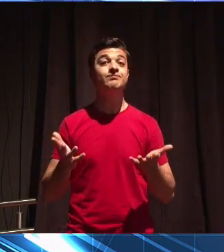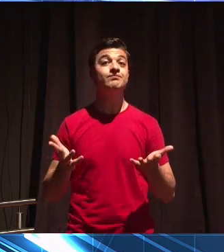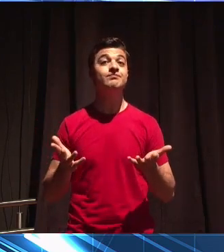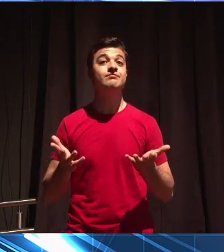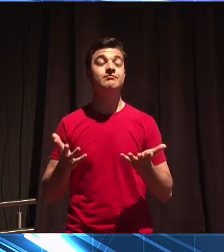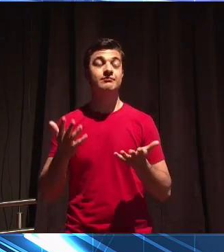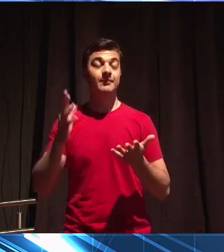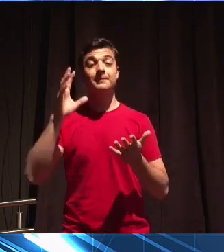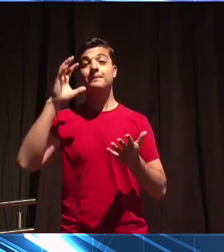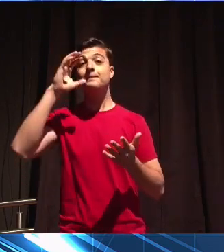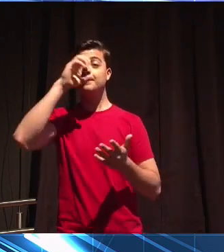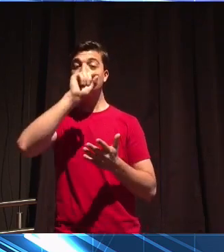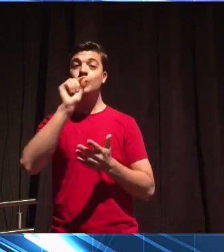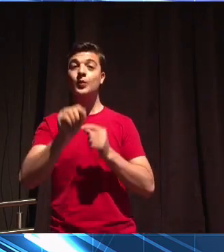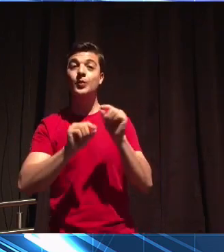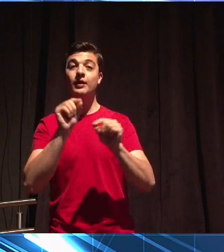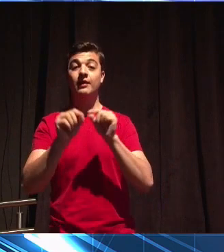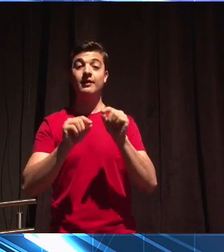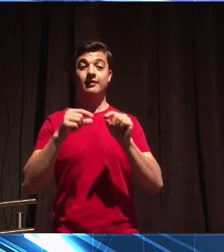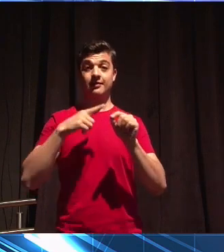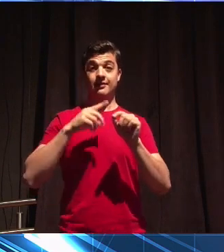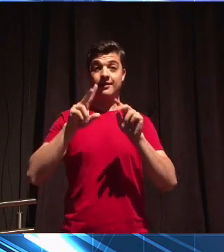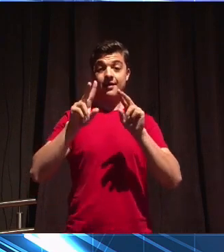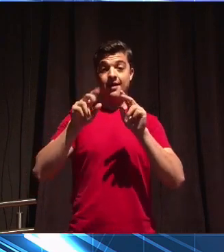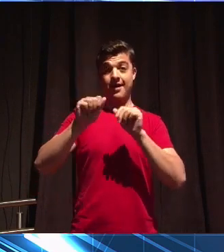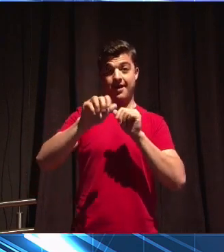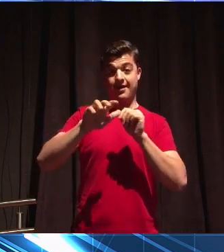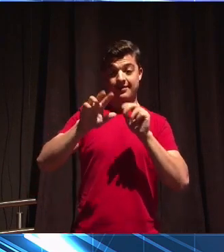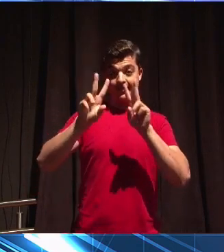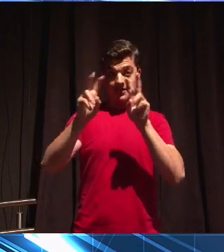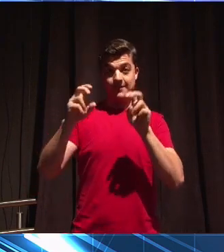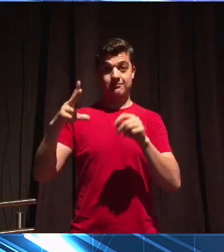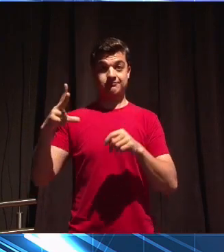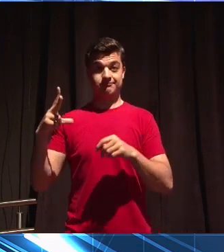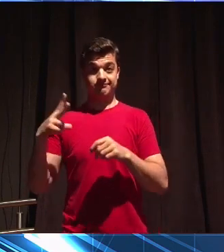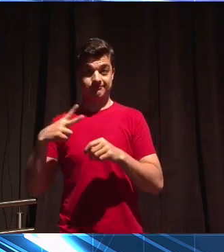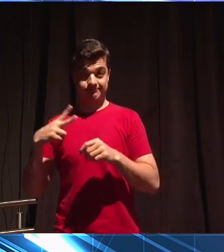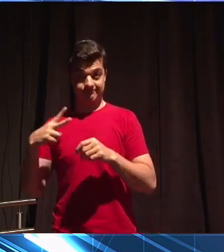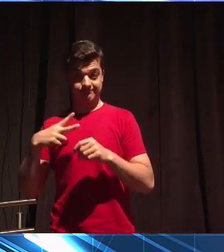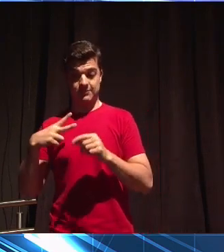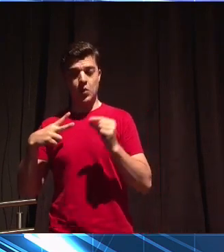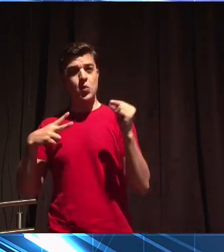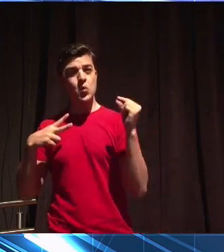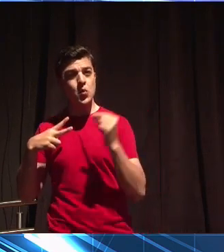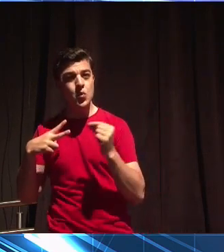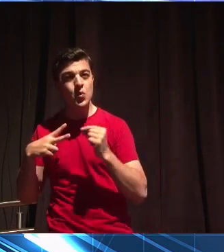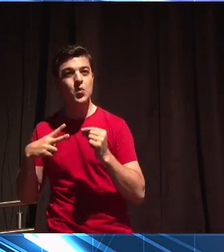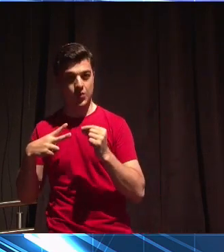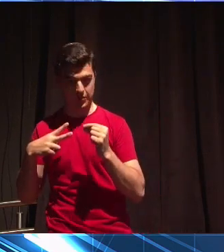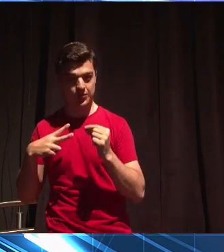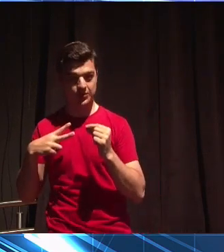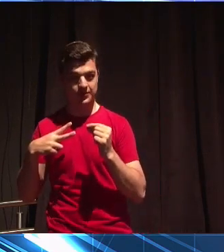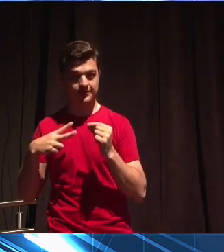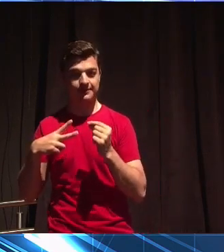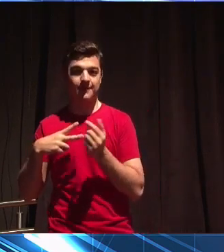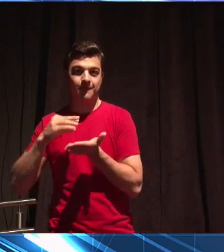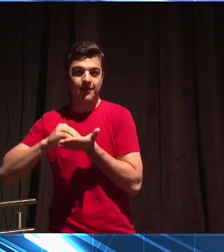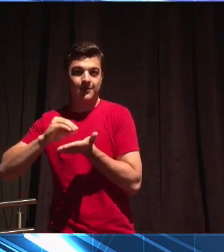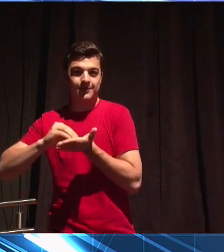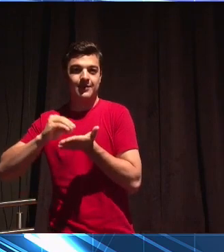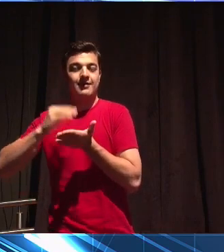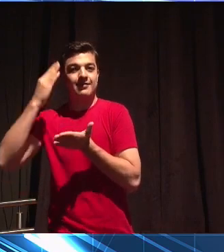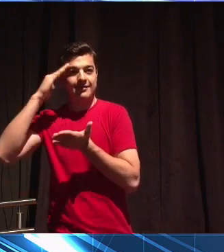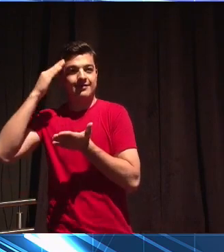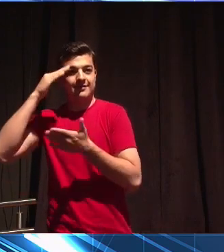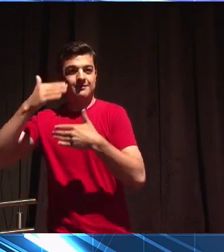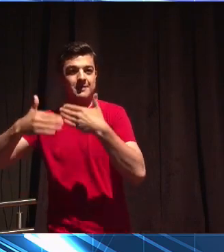questão de privacidade que ainda tem muito espaço para se discutir do que é a privacidade em si. E quando a gente chega no espaço, que quando a